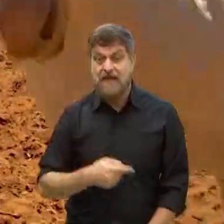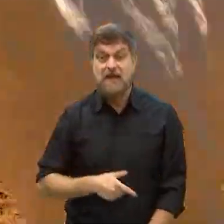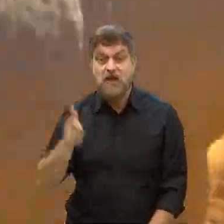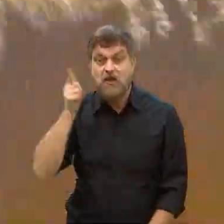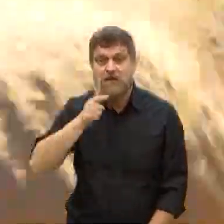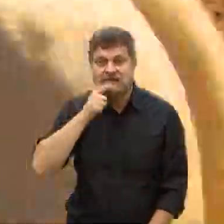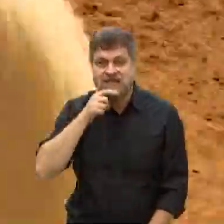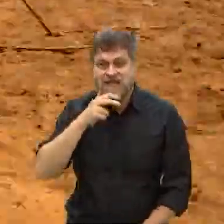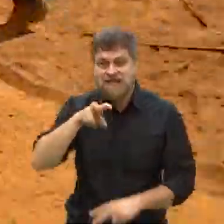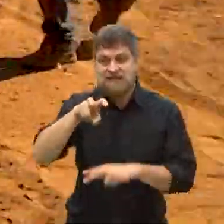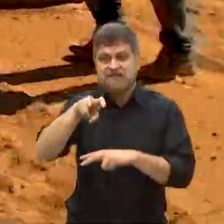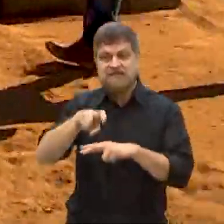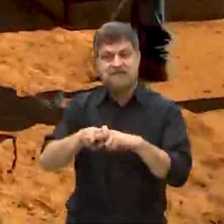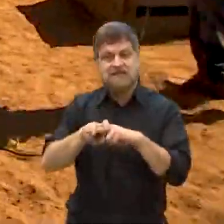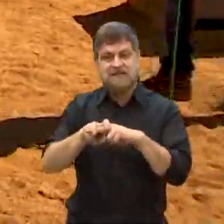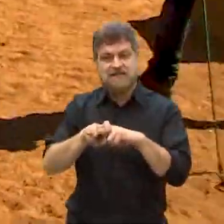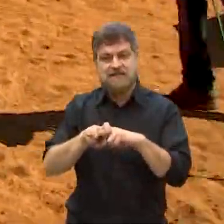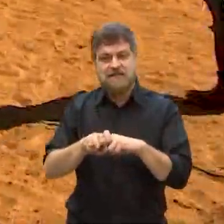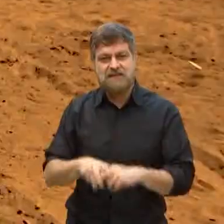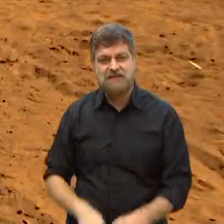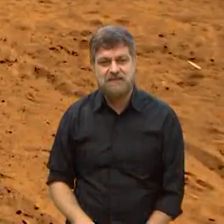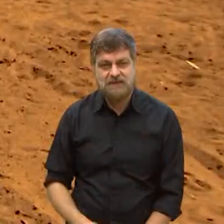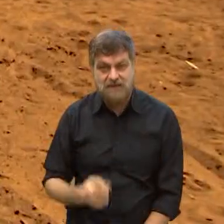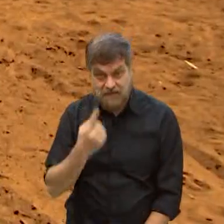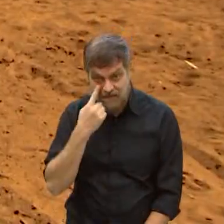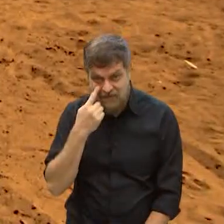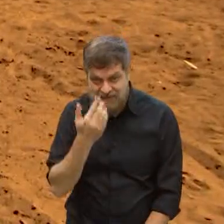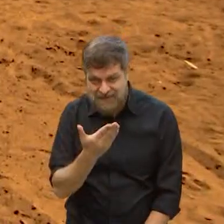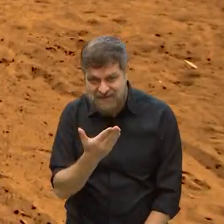e Galak chega até a sentar.